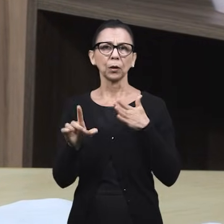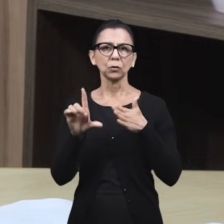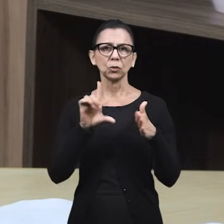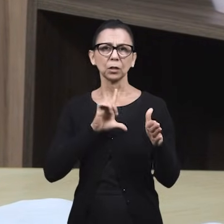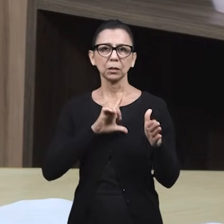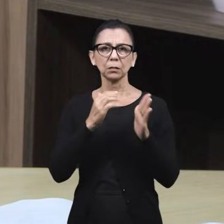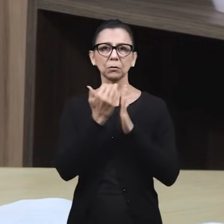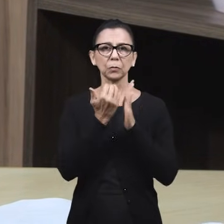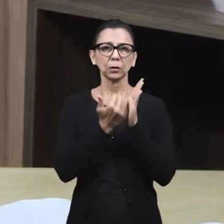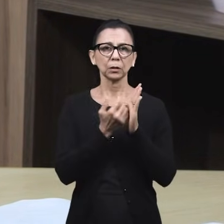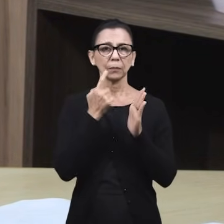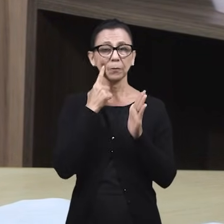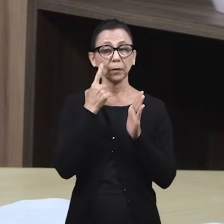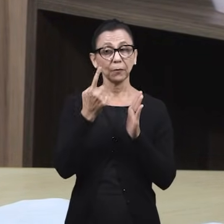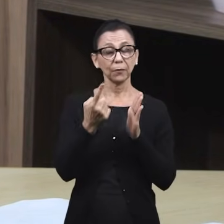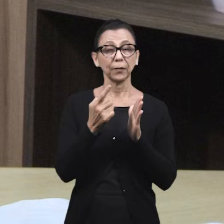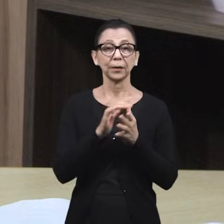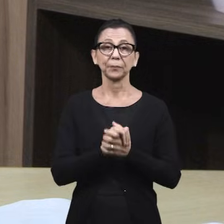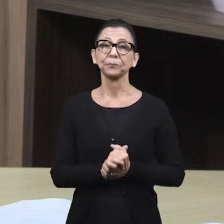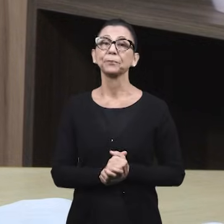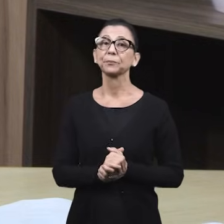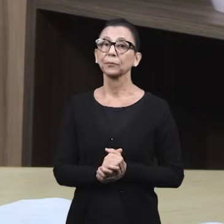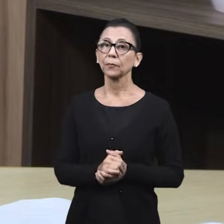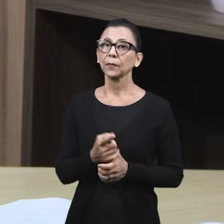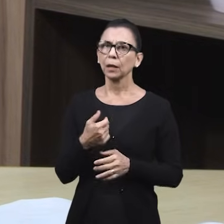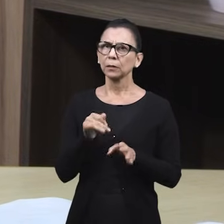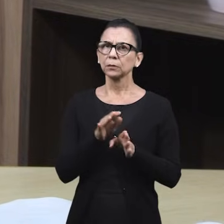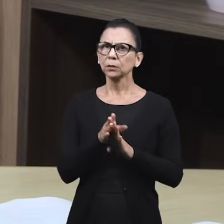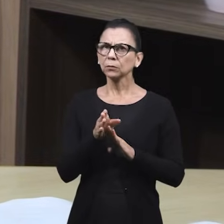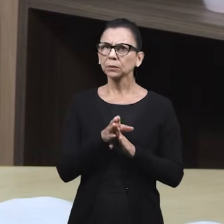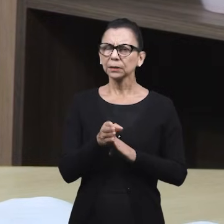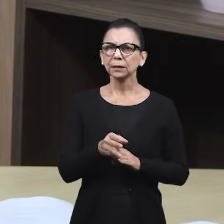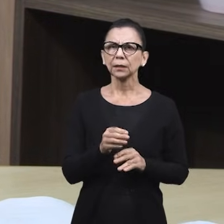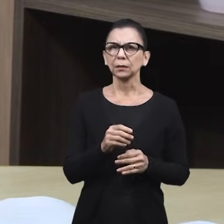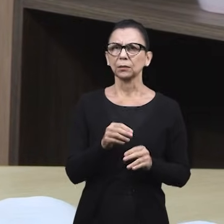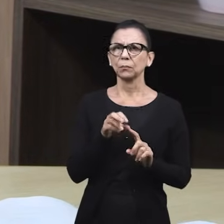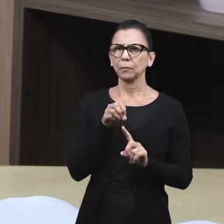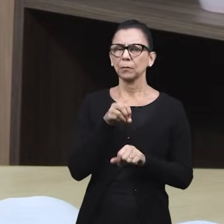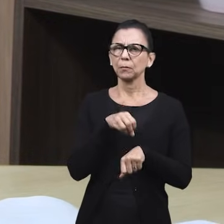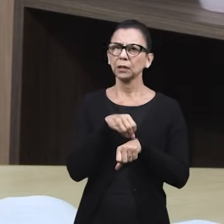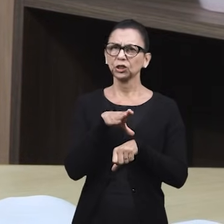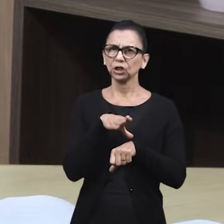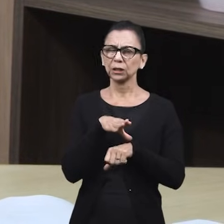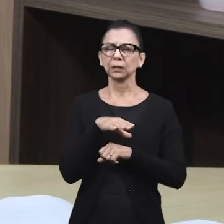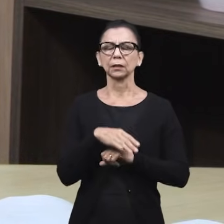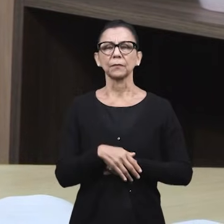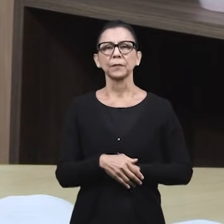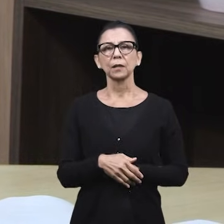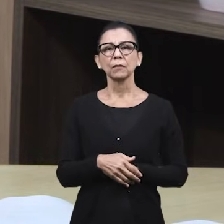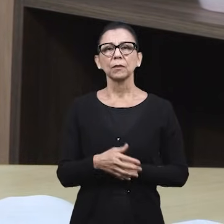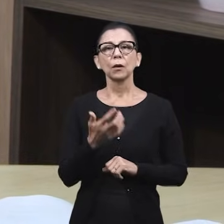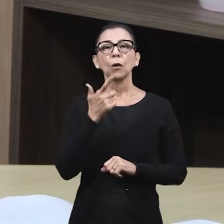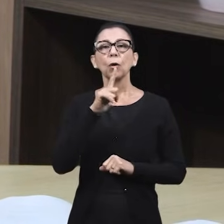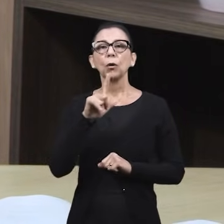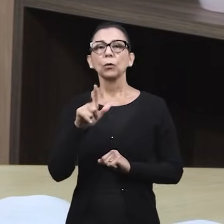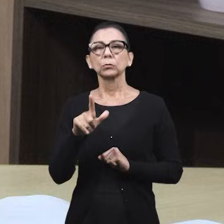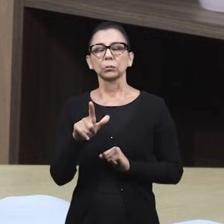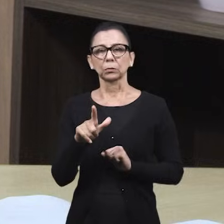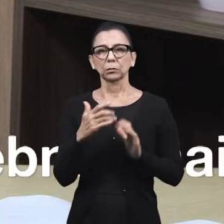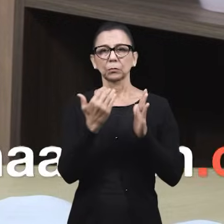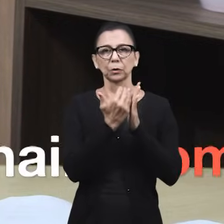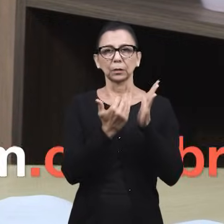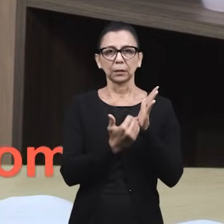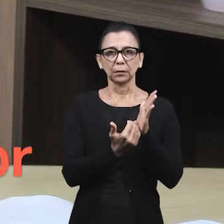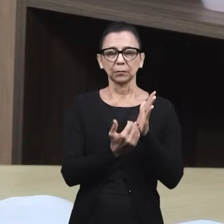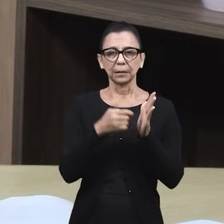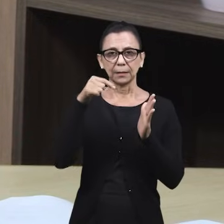edições anteriores do programa, e eu recomendo que, para você entender aquilo que foi trazido aqui, que você assista também a edição anterior deste tema, que é da